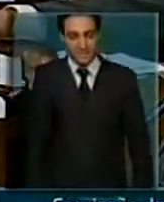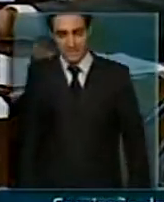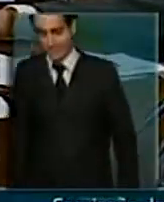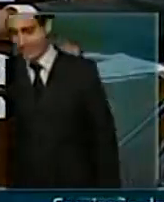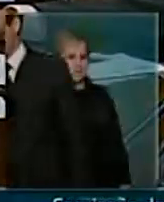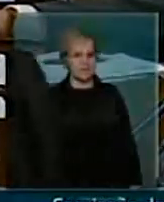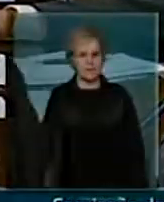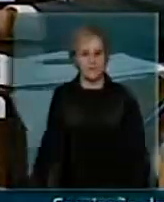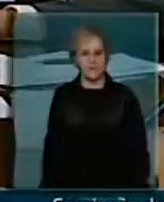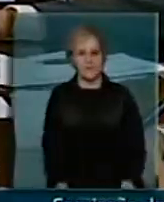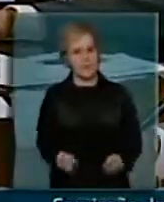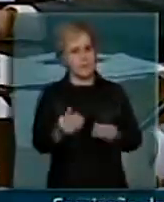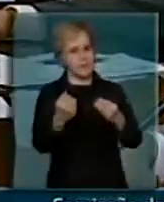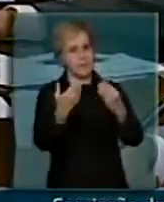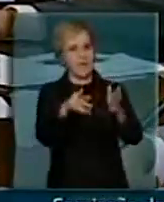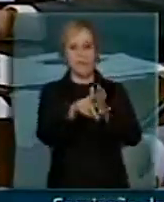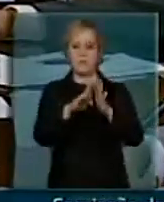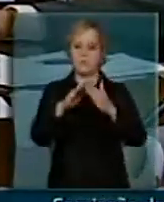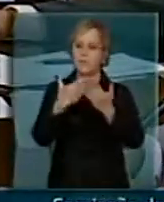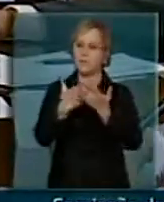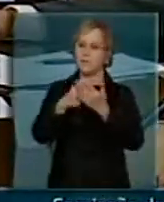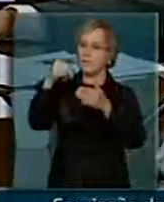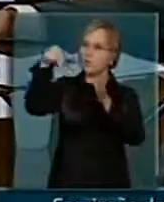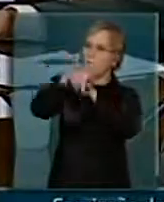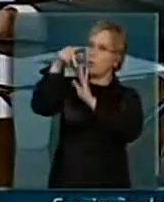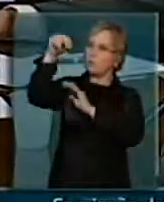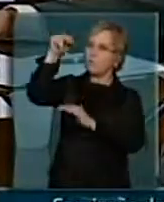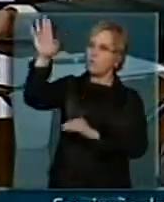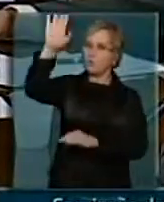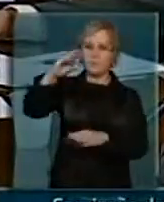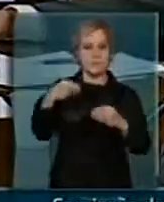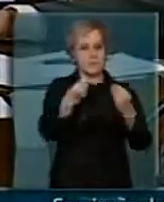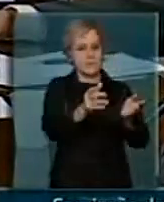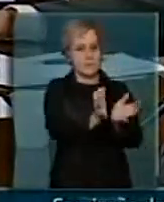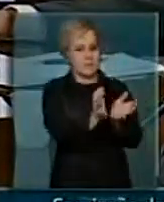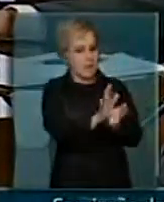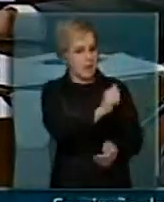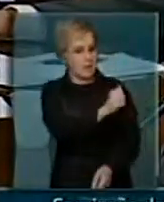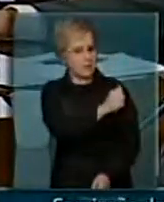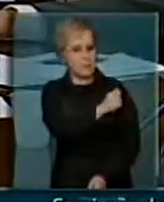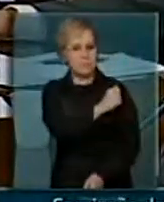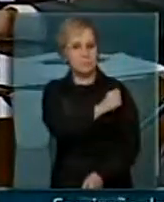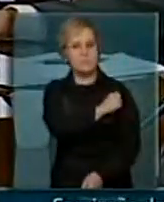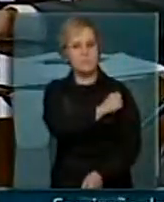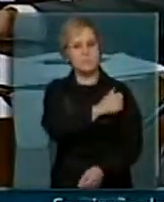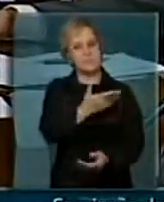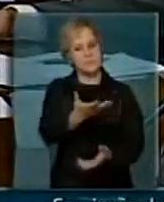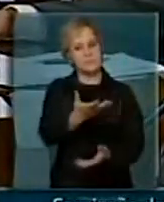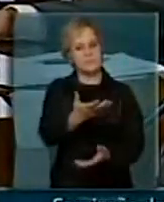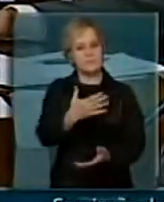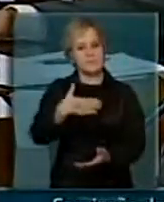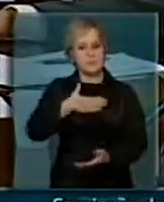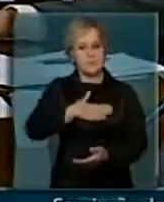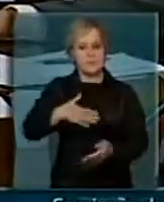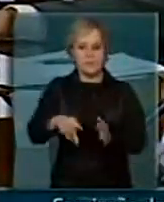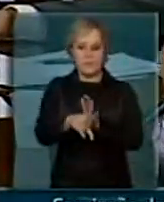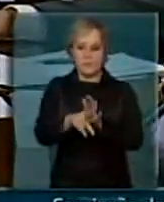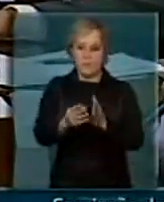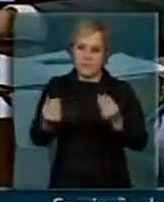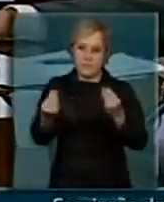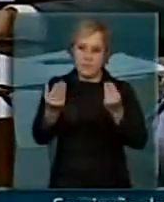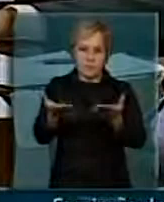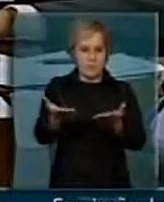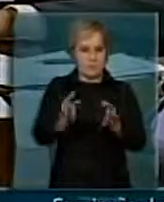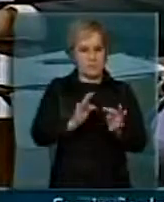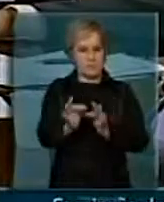Nordeste possam também dar aos seus alunos esse conforto da tecnologia